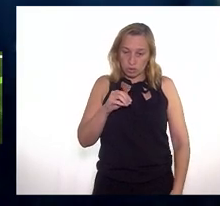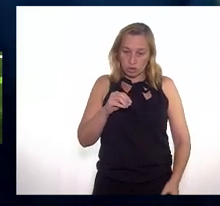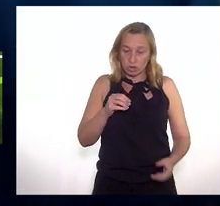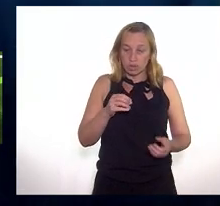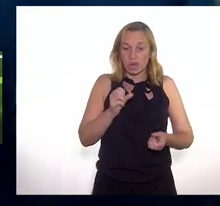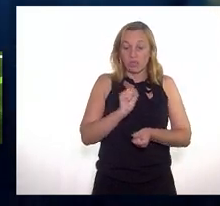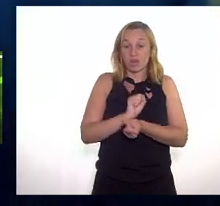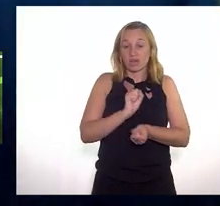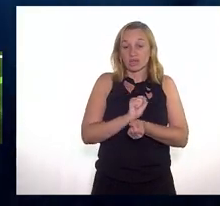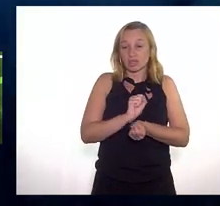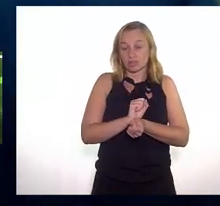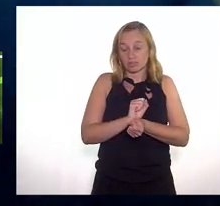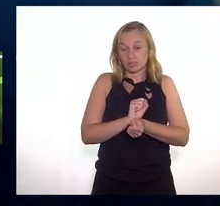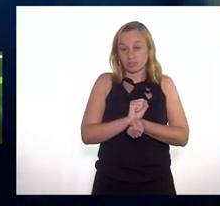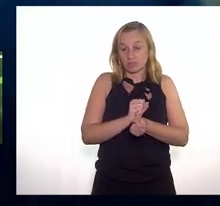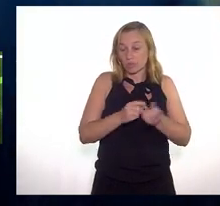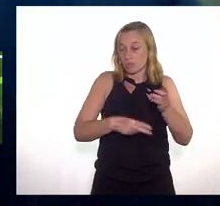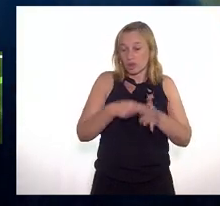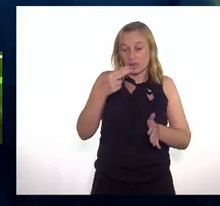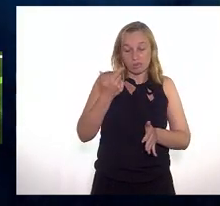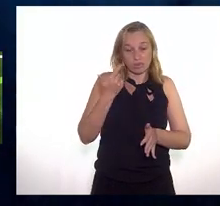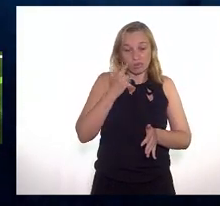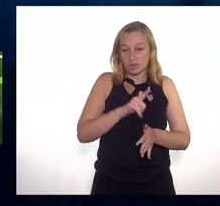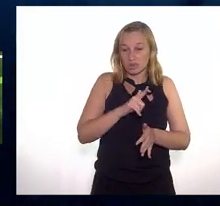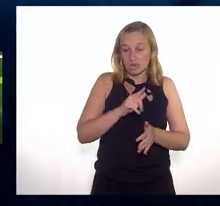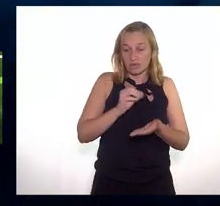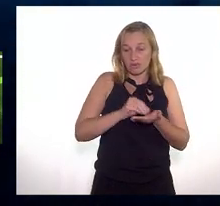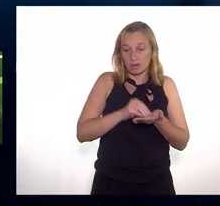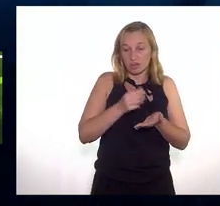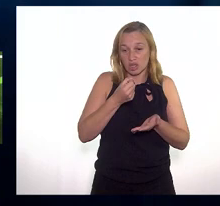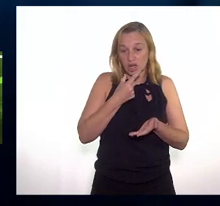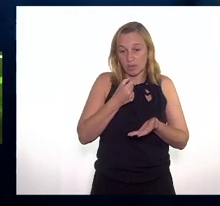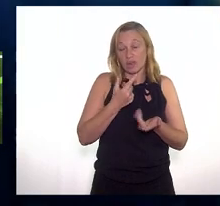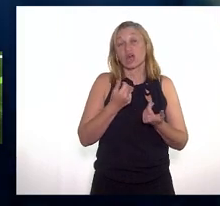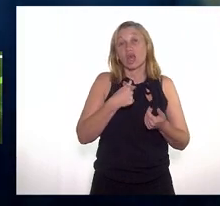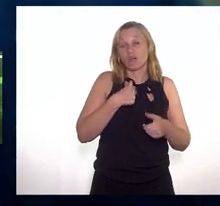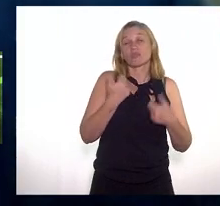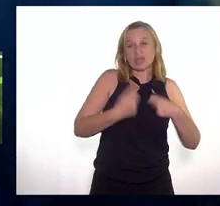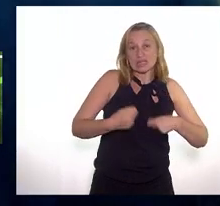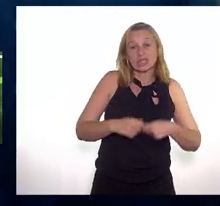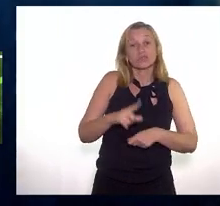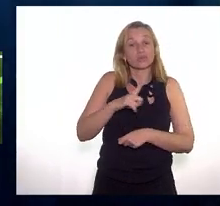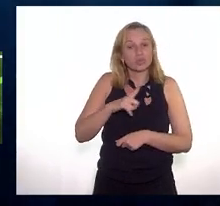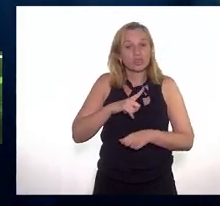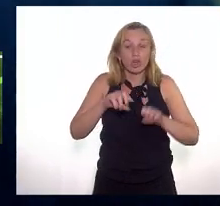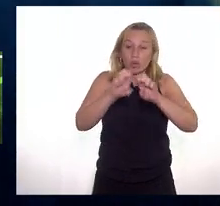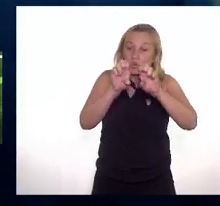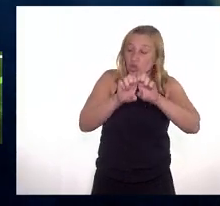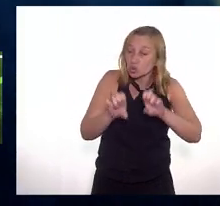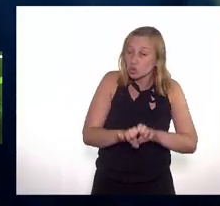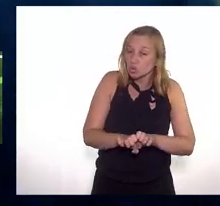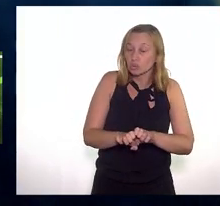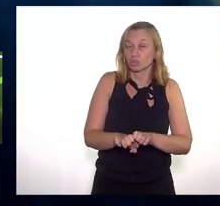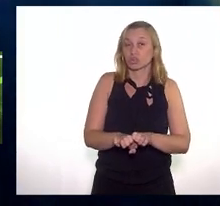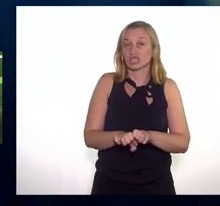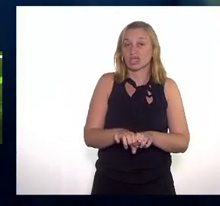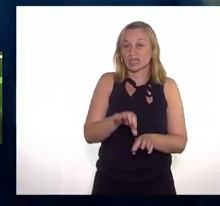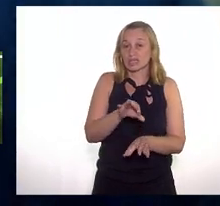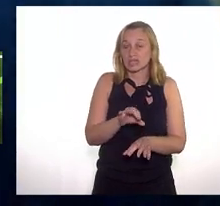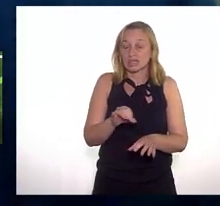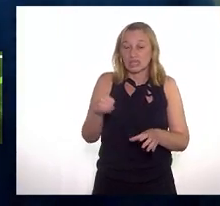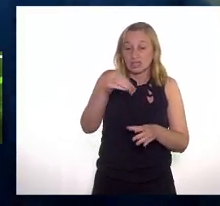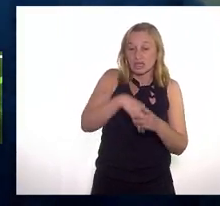uma política de alta complexidade. Eu preciso ter uma estrutura de alta complexidade